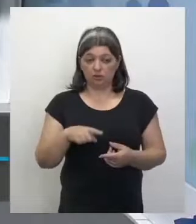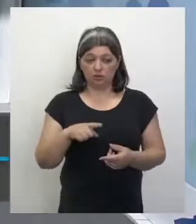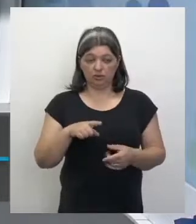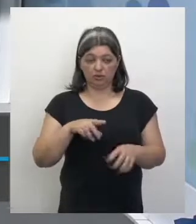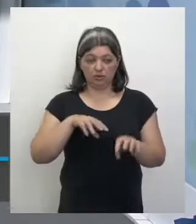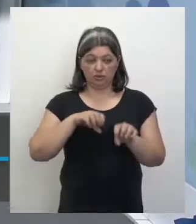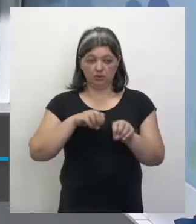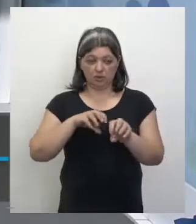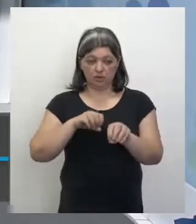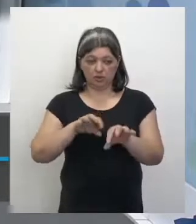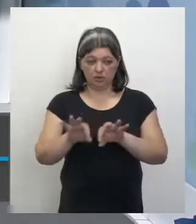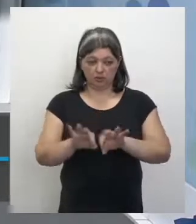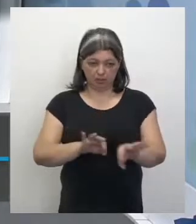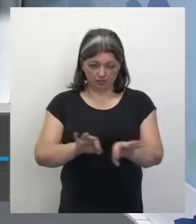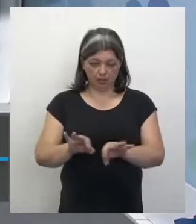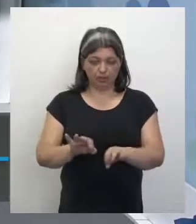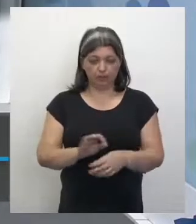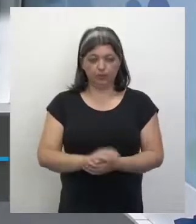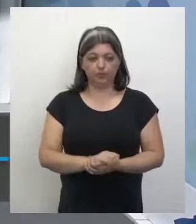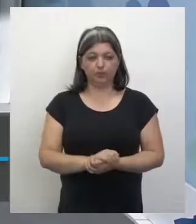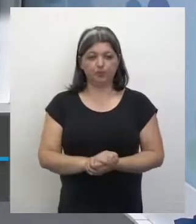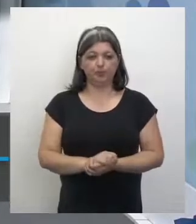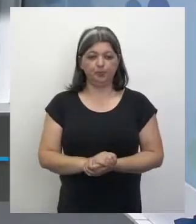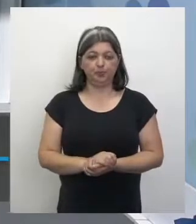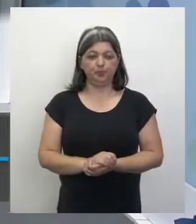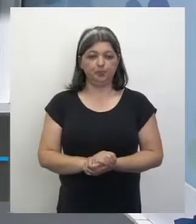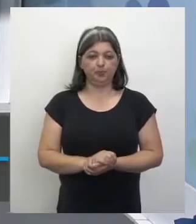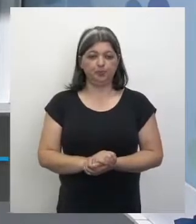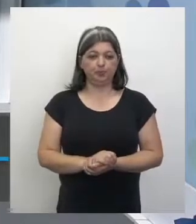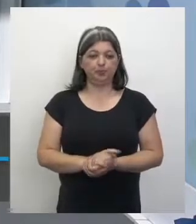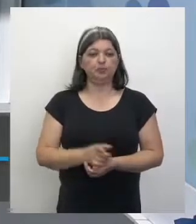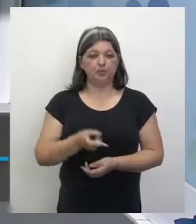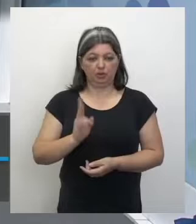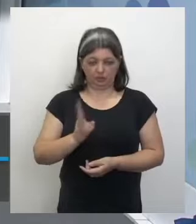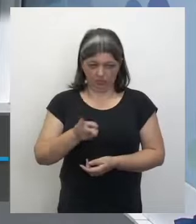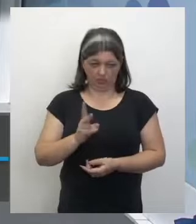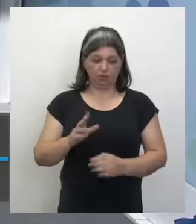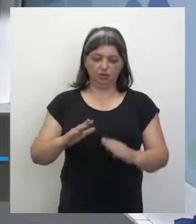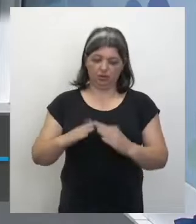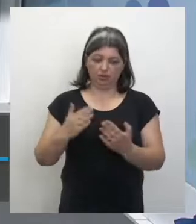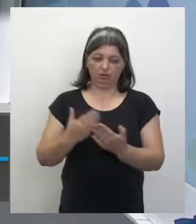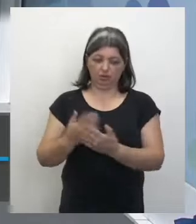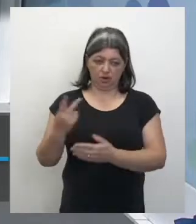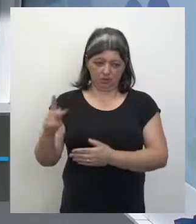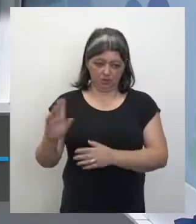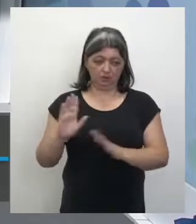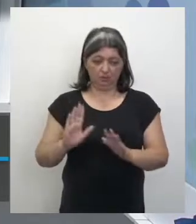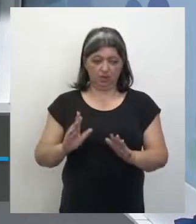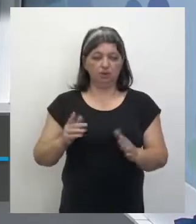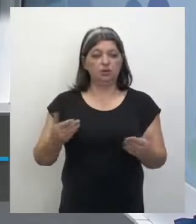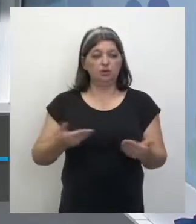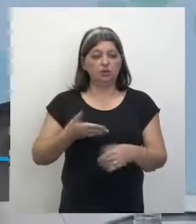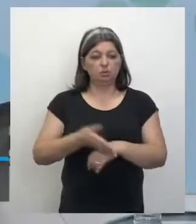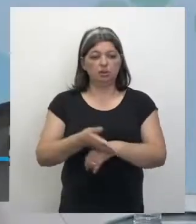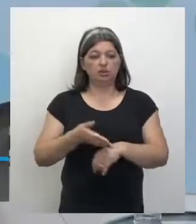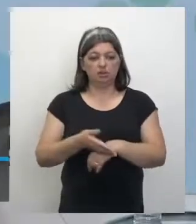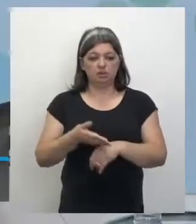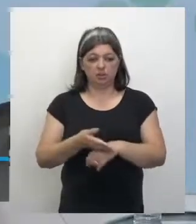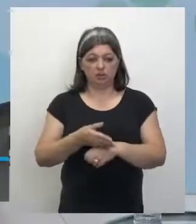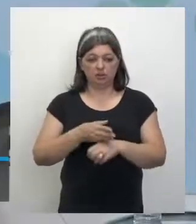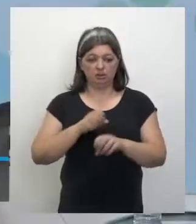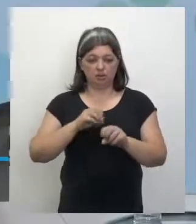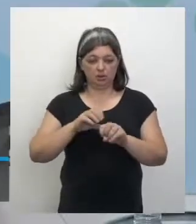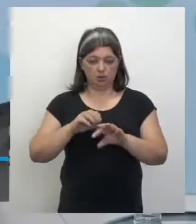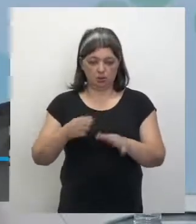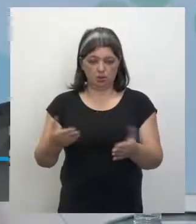você preparou. O Marcelo, só para vocês saberem, ele vai continuar na escola dele, né? Mas ele está dando essa aula aqui de filosofia. Não é